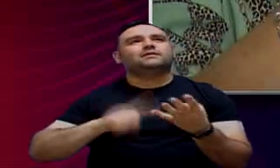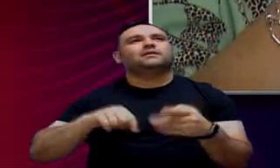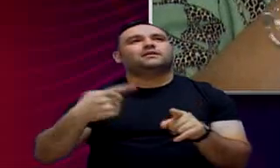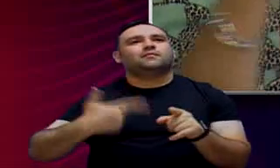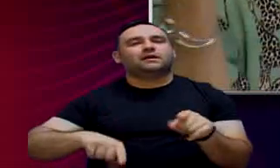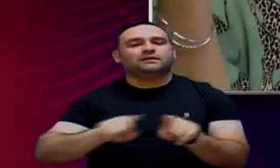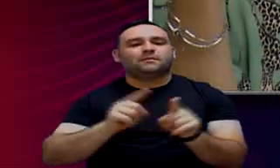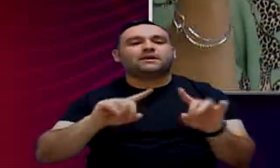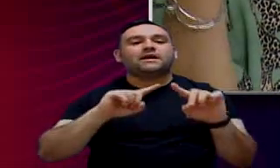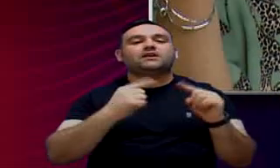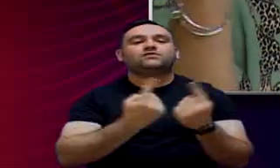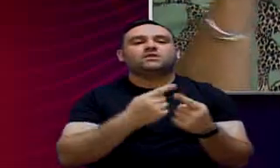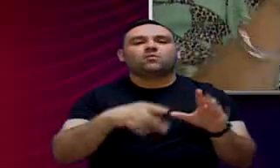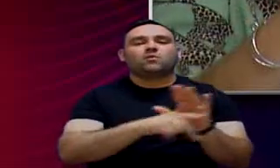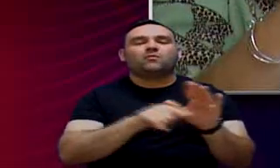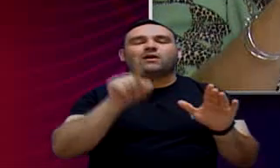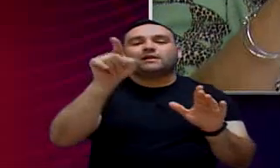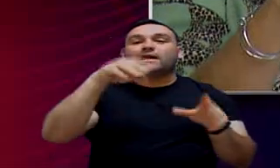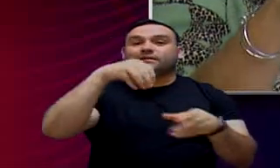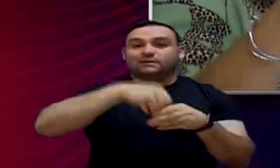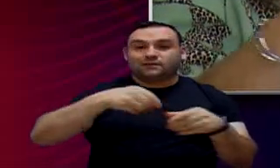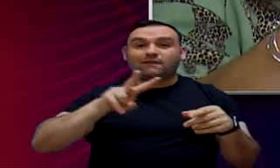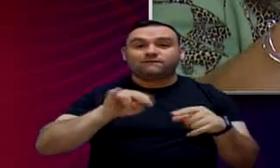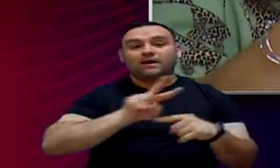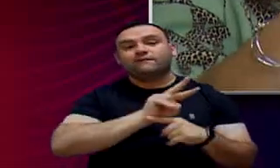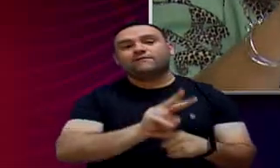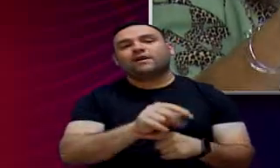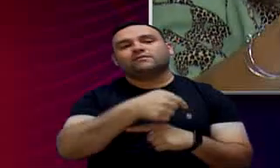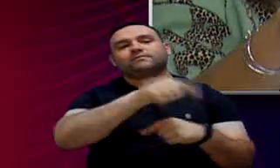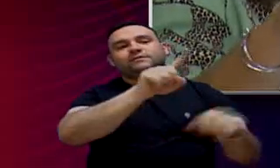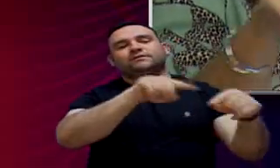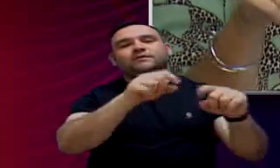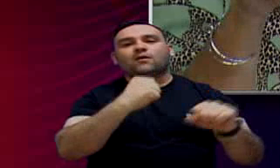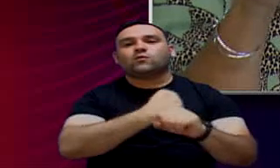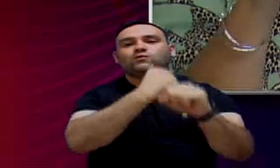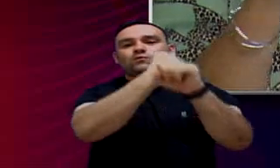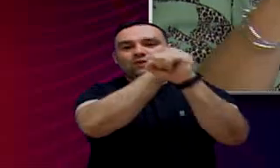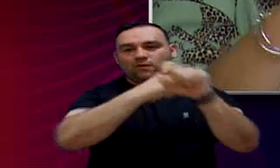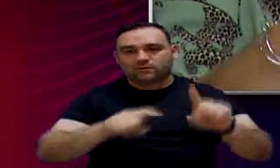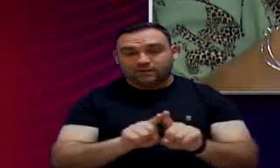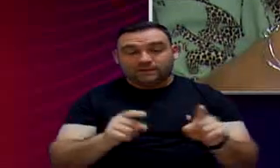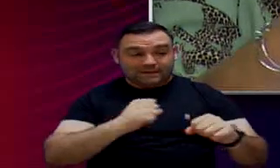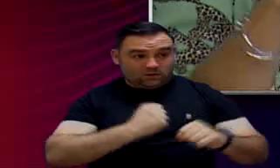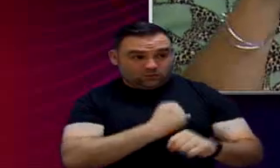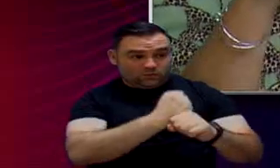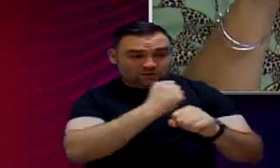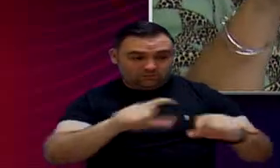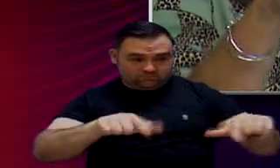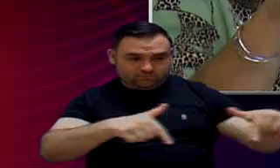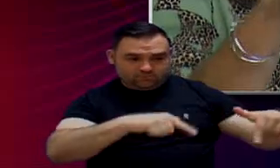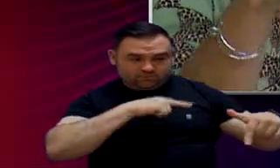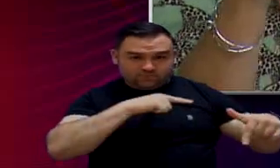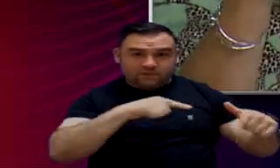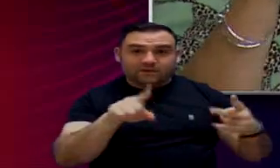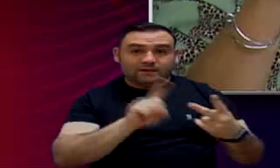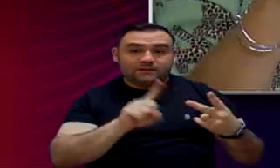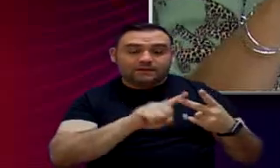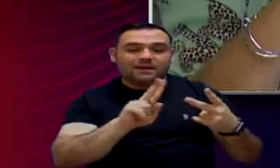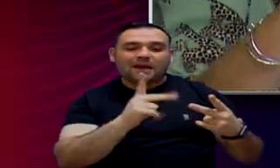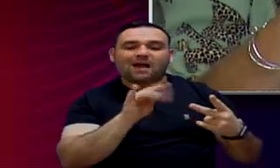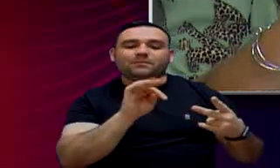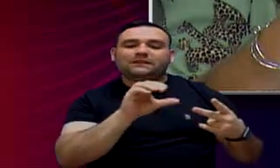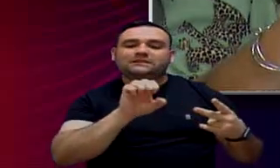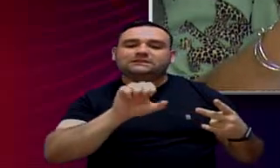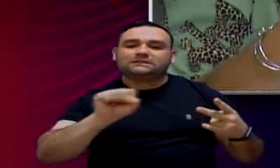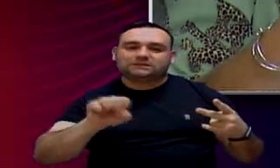que fica aqui com a gente no prédio que vai fiscalizar obras então se a obra tem alvará se ela tem habite-se